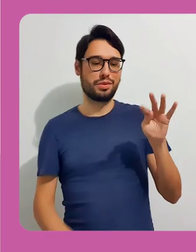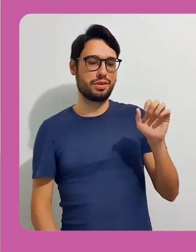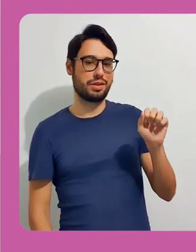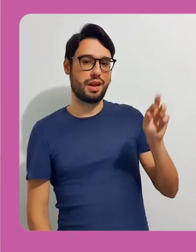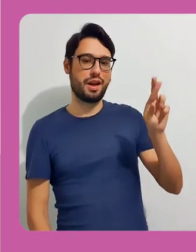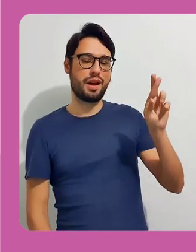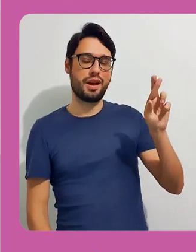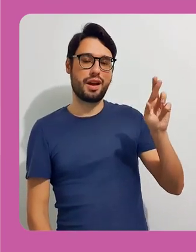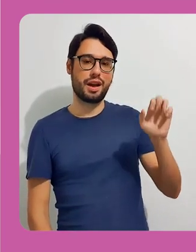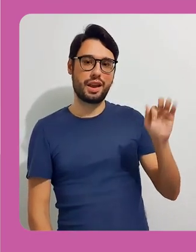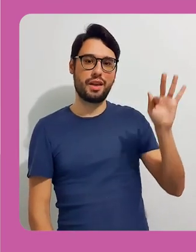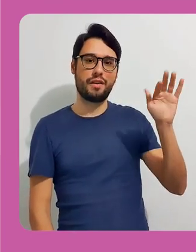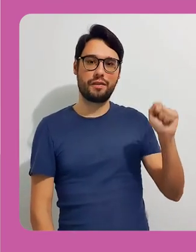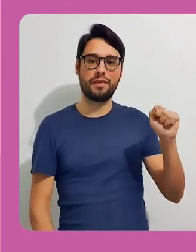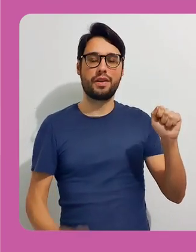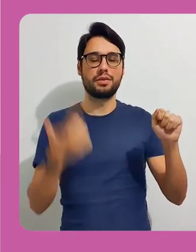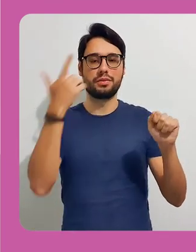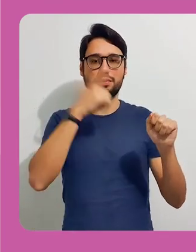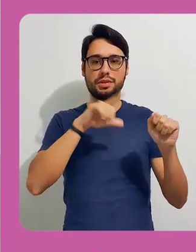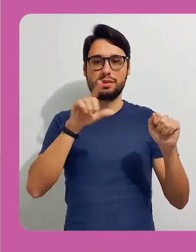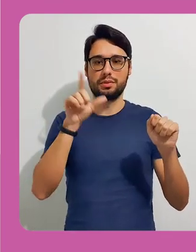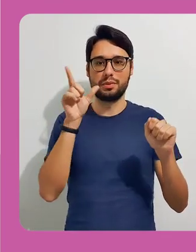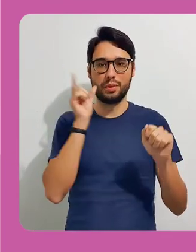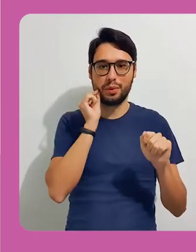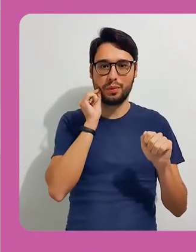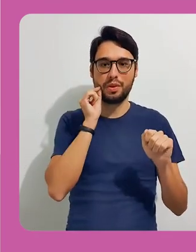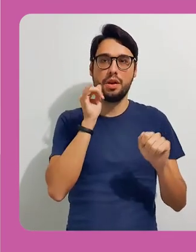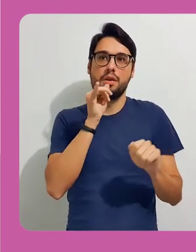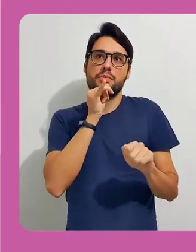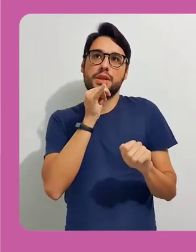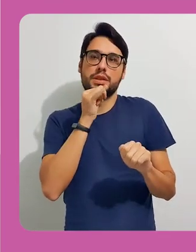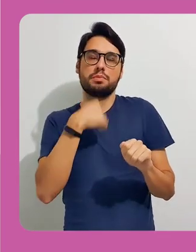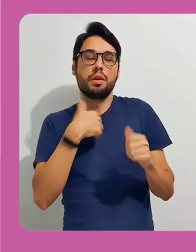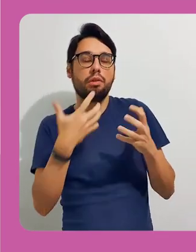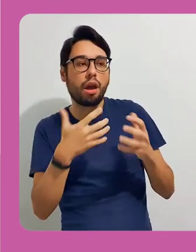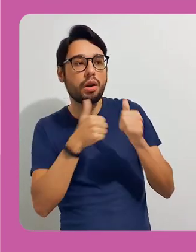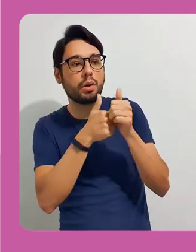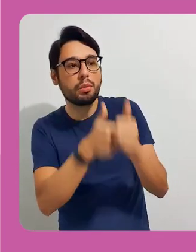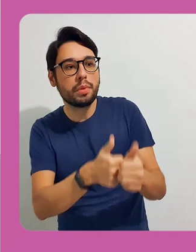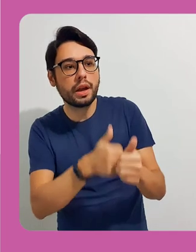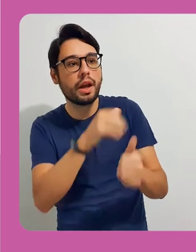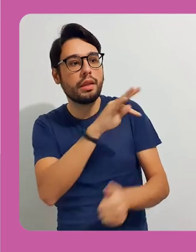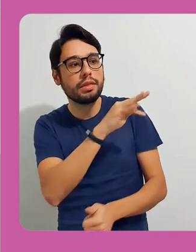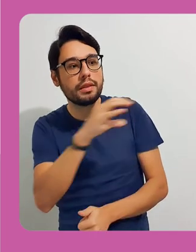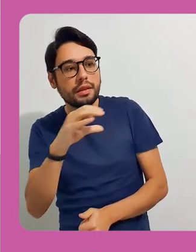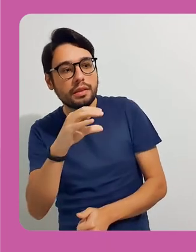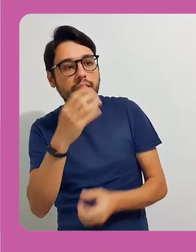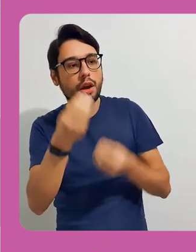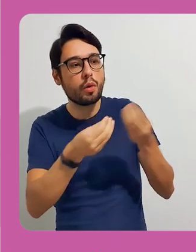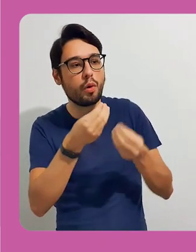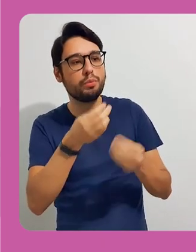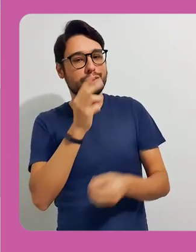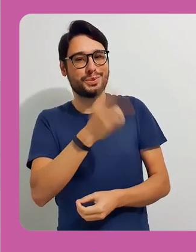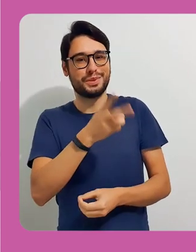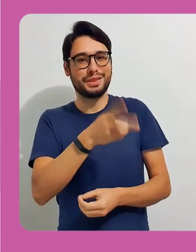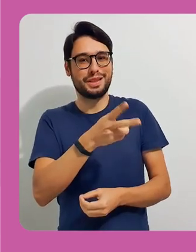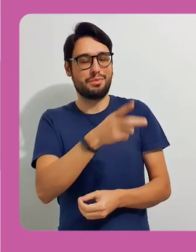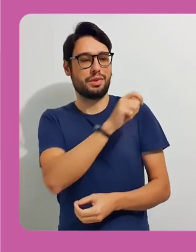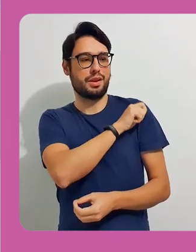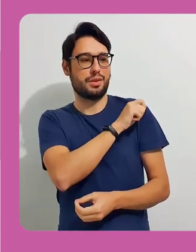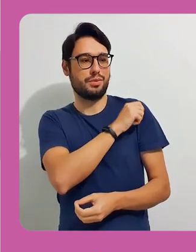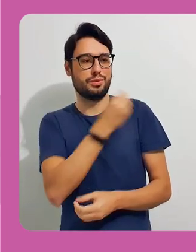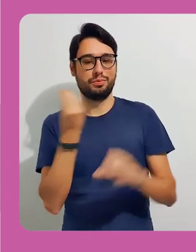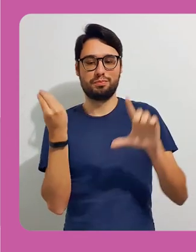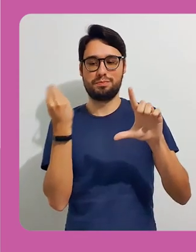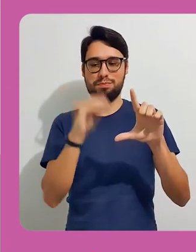notificar avaliador a respeito de novos vídeos então toda vez que o aluno teu envio uma tarefa você é notificado de e por